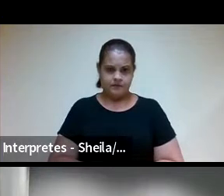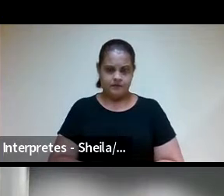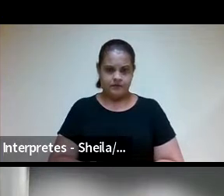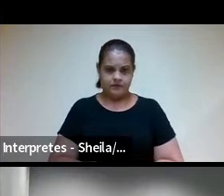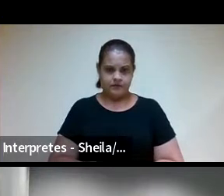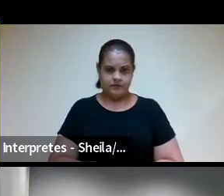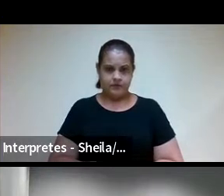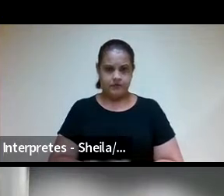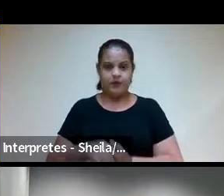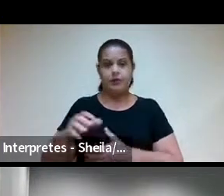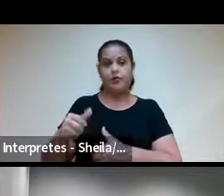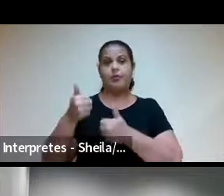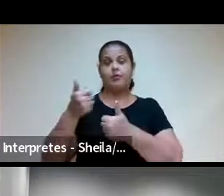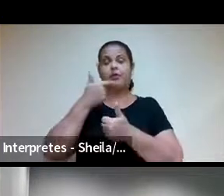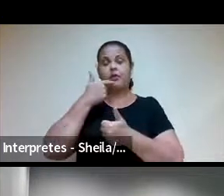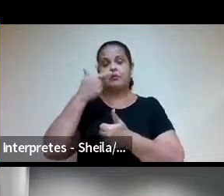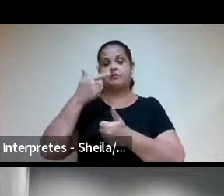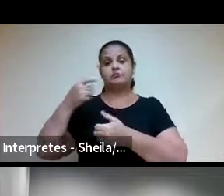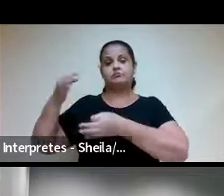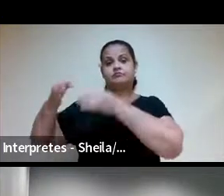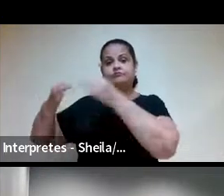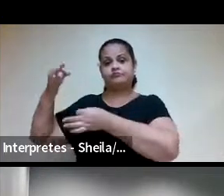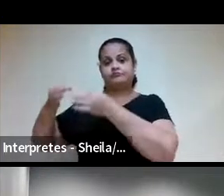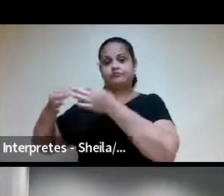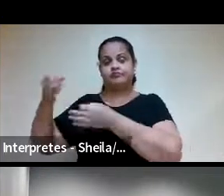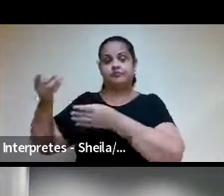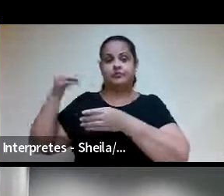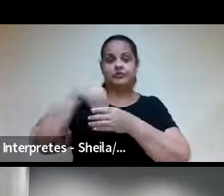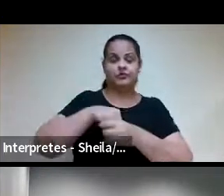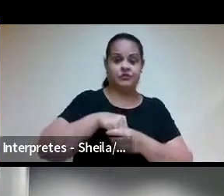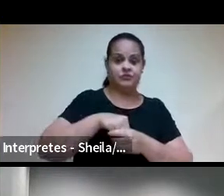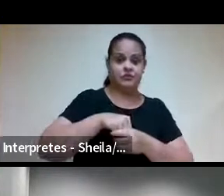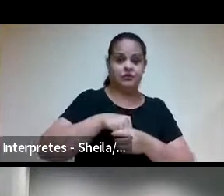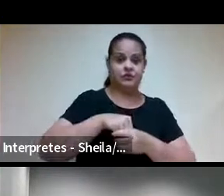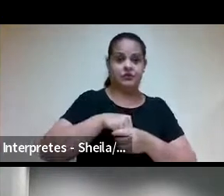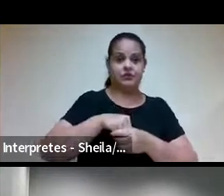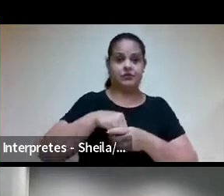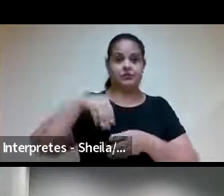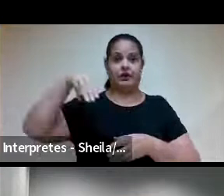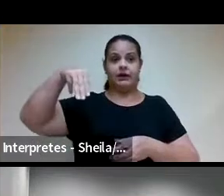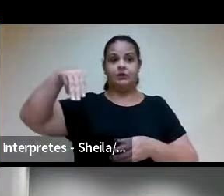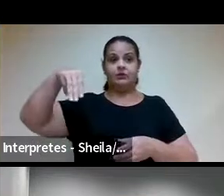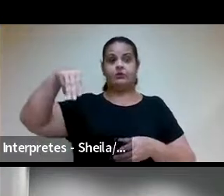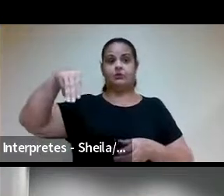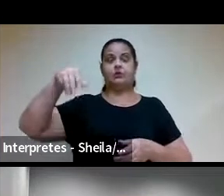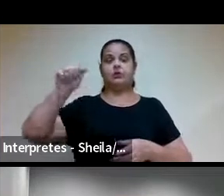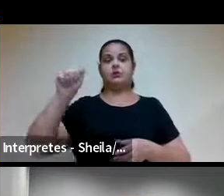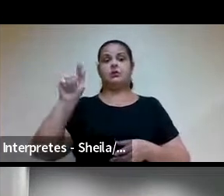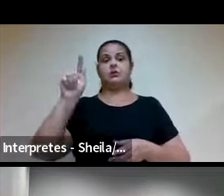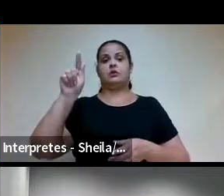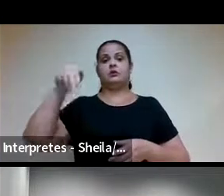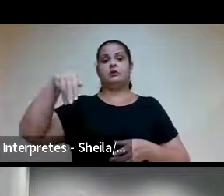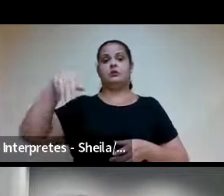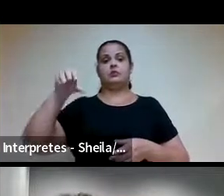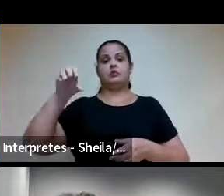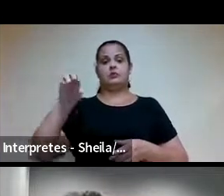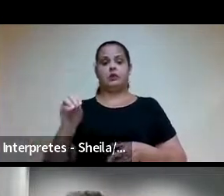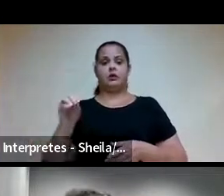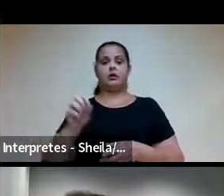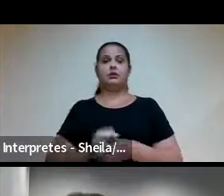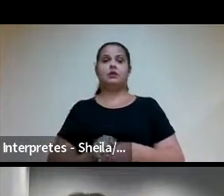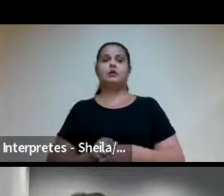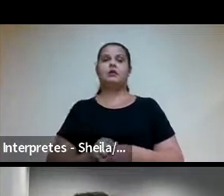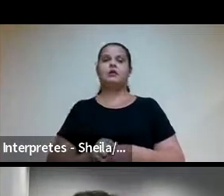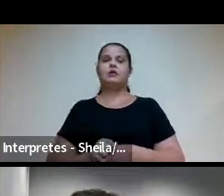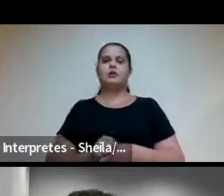o juiz eleitoral, doutor Magno Delgado, sempre se dá uma espiadinha lá na questão de fundo, nas questões liminares,